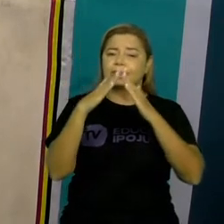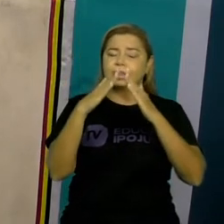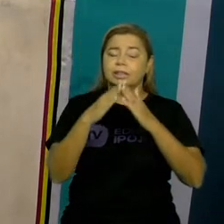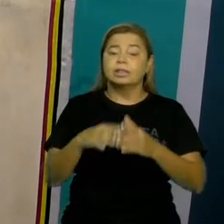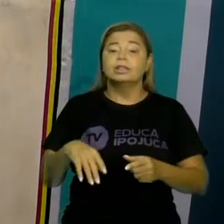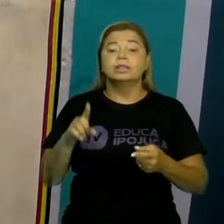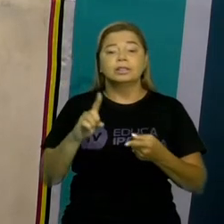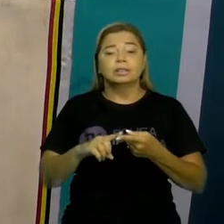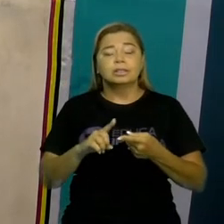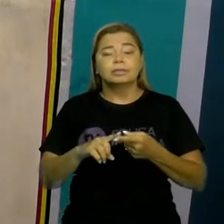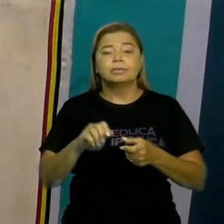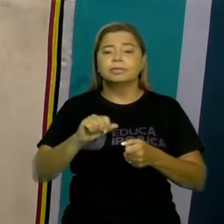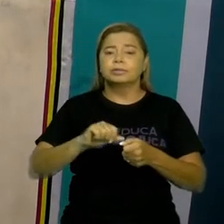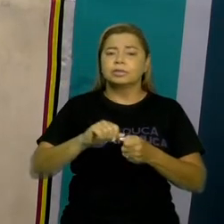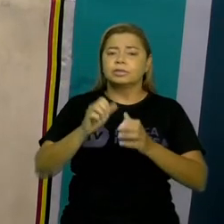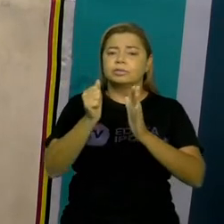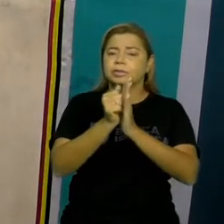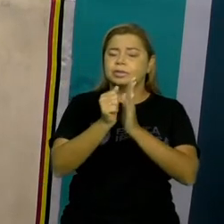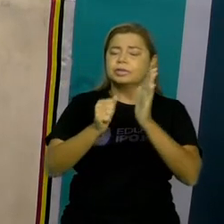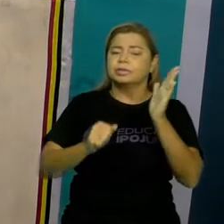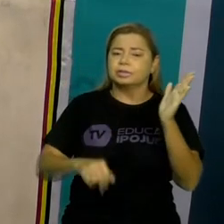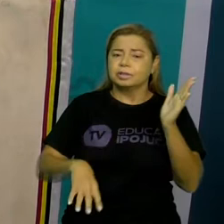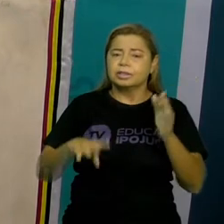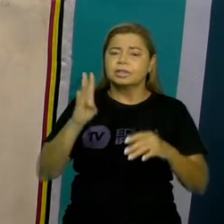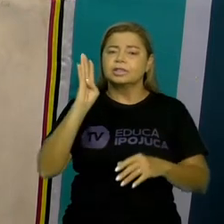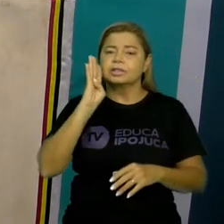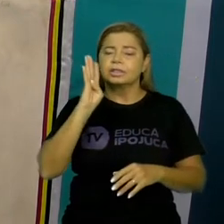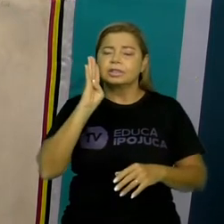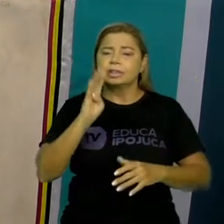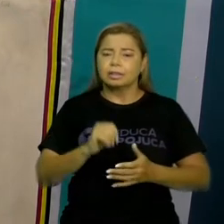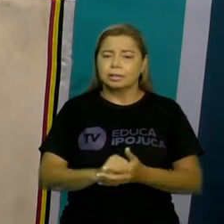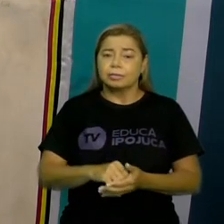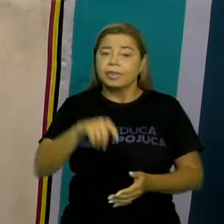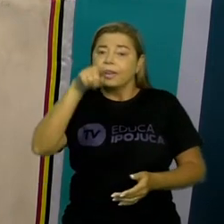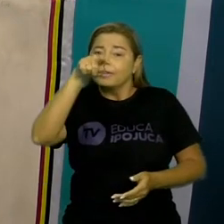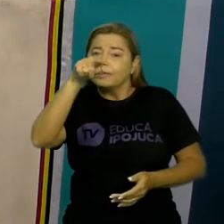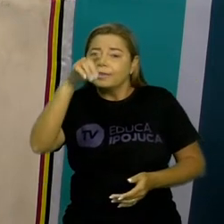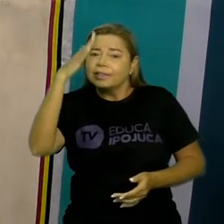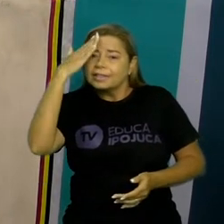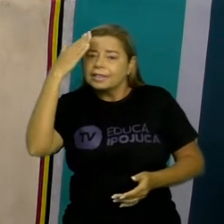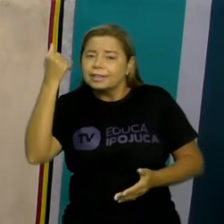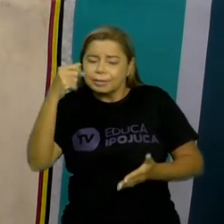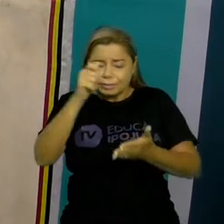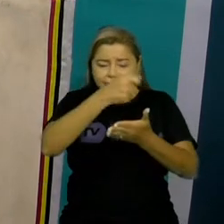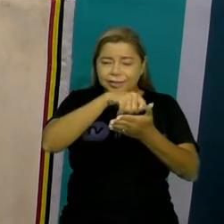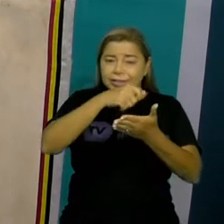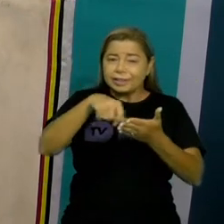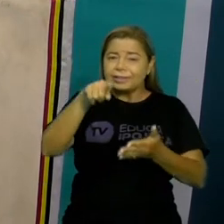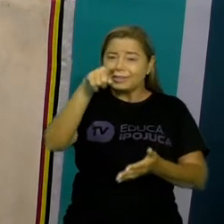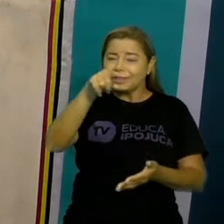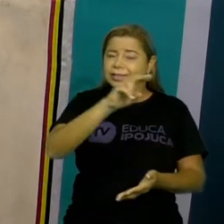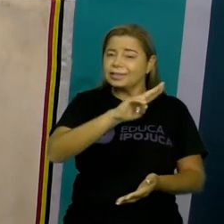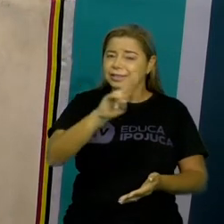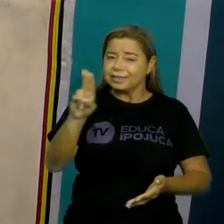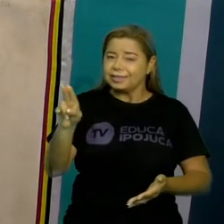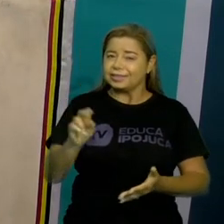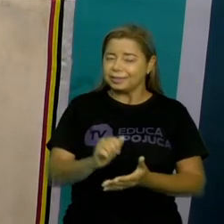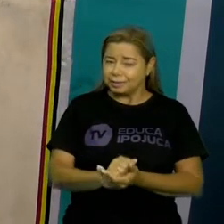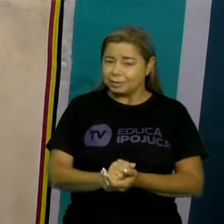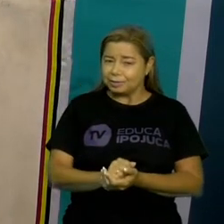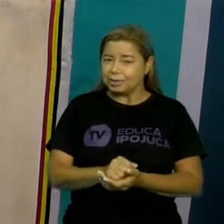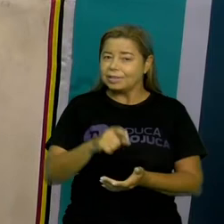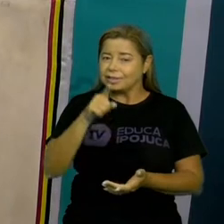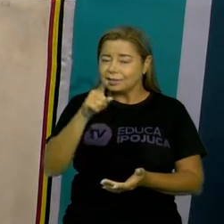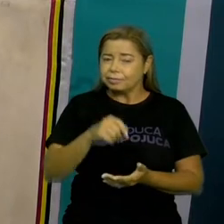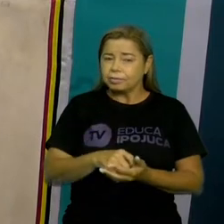com o nome de vocês. Quem aí já sabe escrever o nome? Eu sei que todo mundo aí já